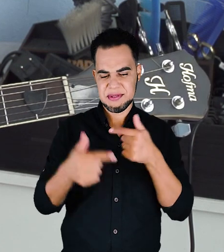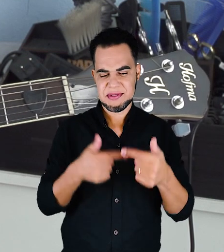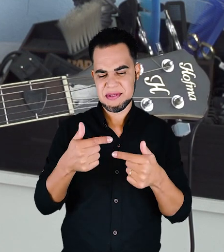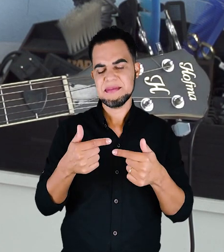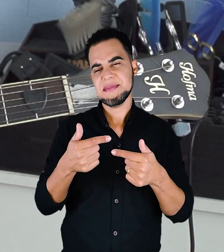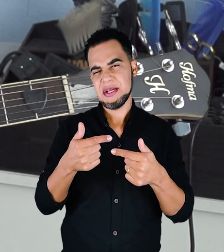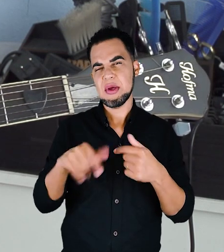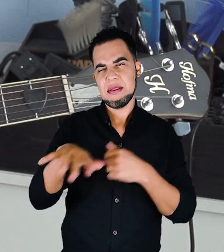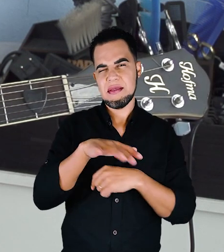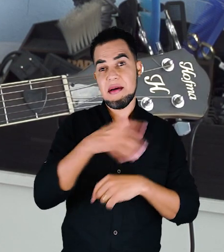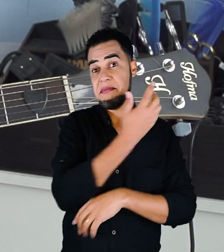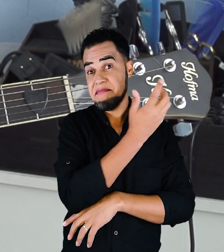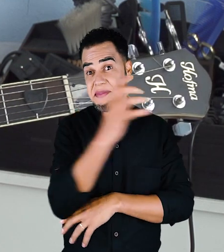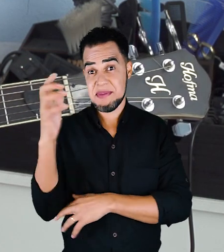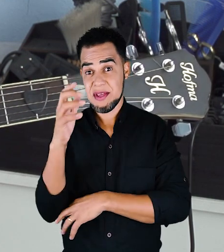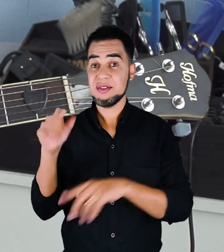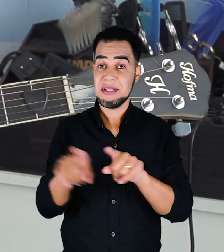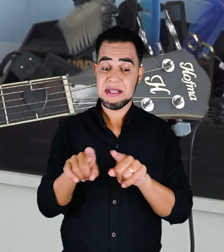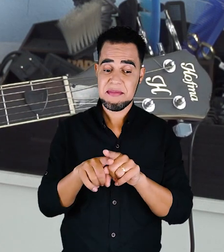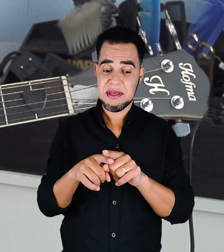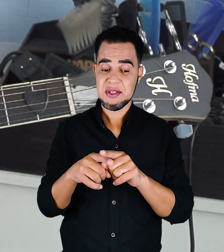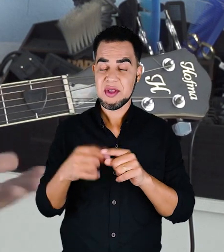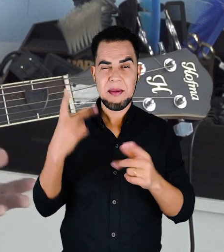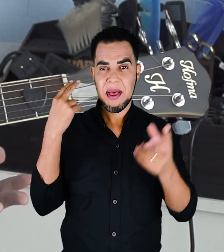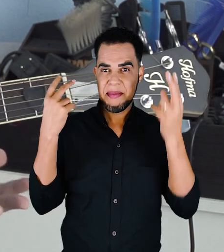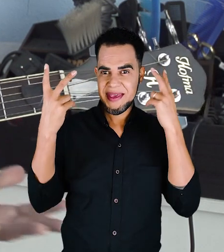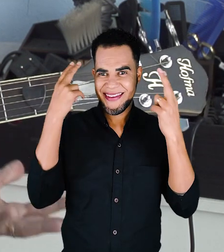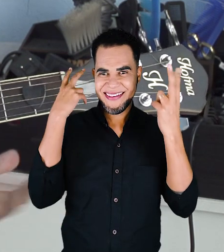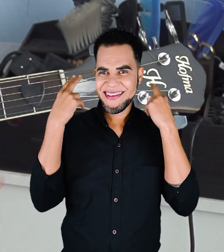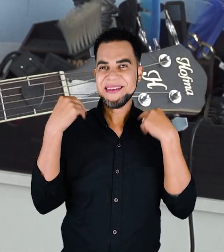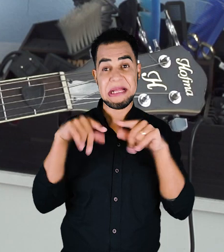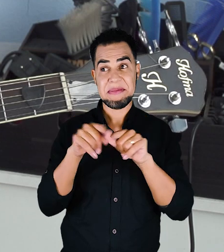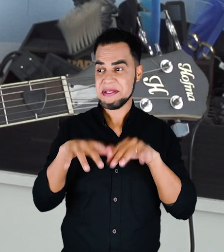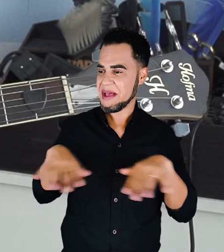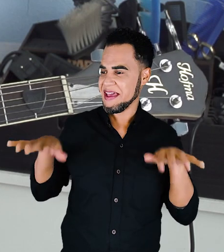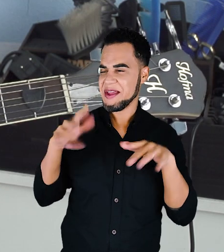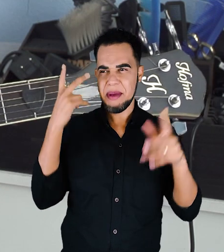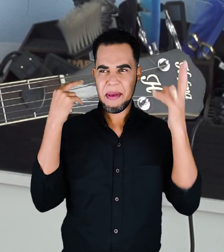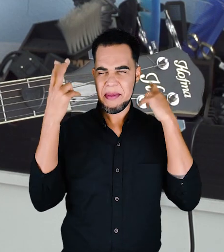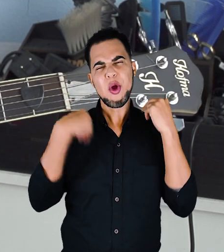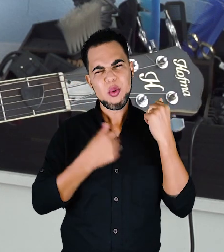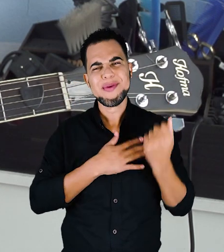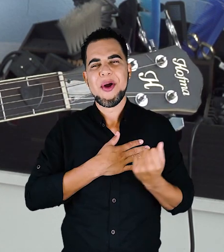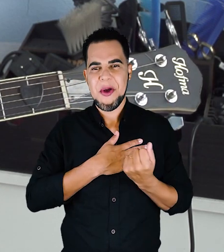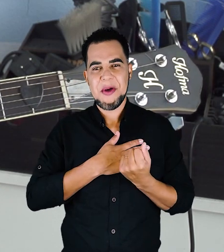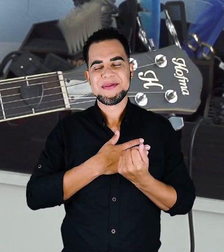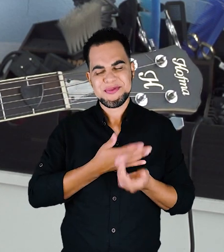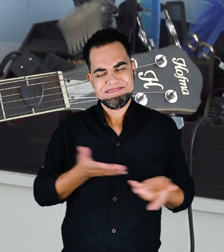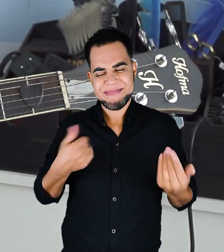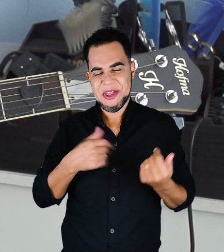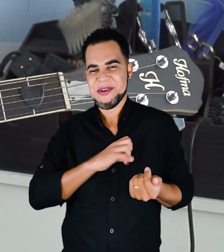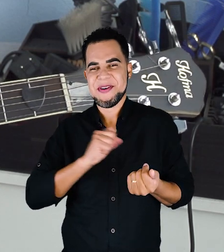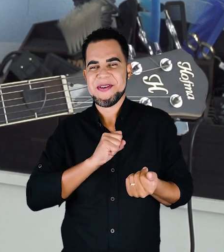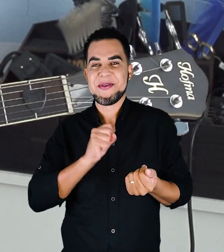e hoje eu trabalho na área de meio ambiente também. E também sou barbeiro, tenho essa barbearia aqui que eu adoro, é um ofício muito gostoso